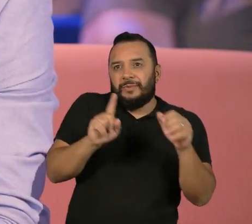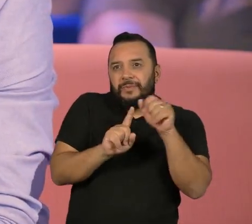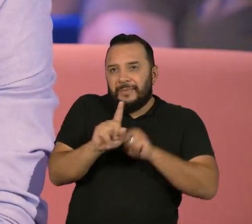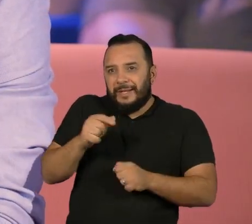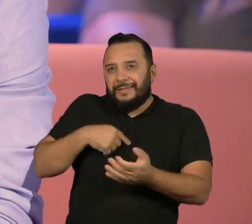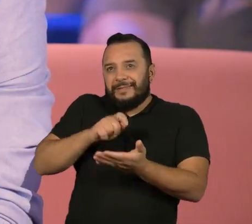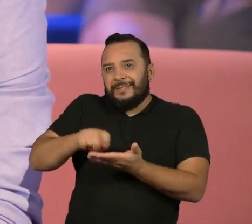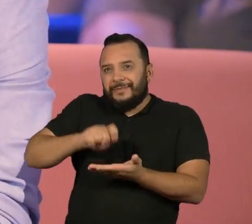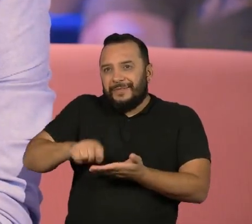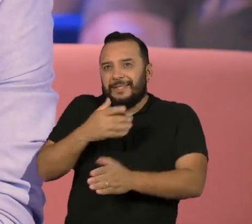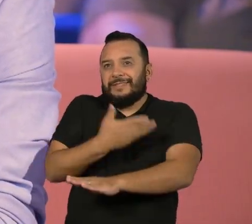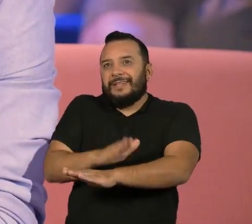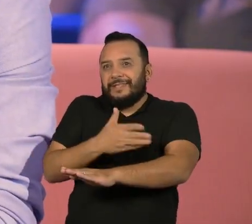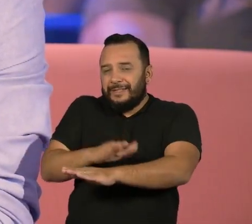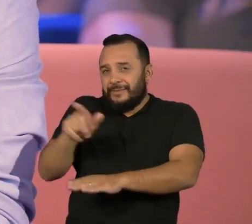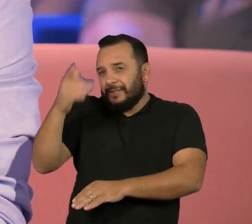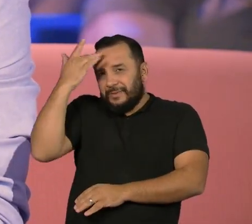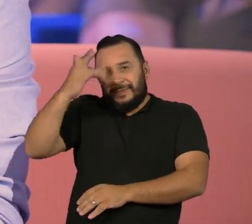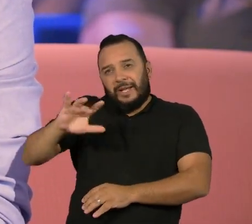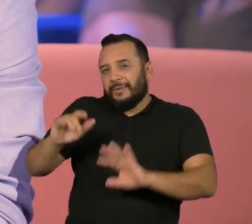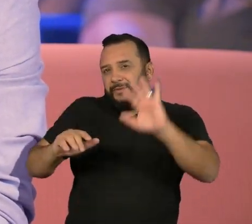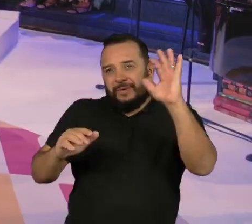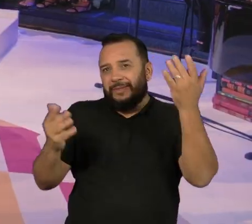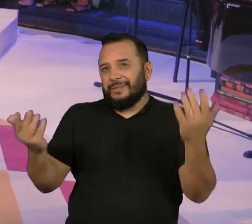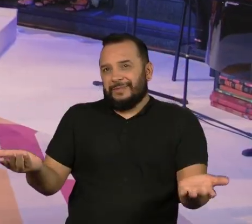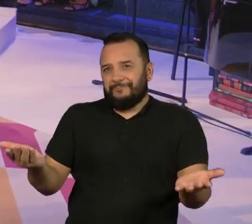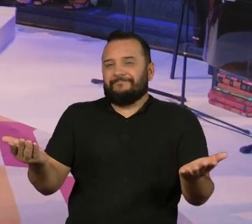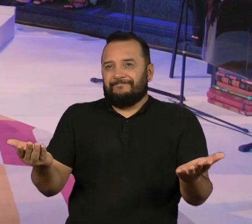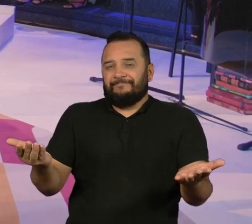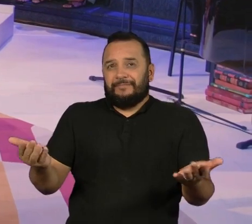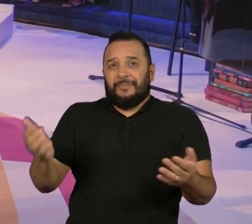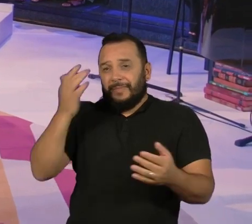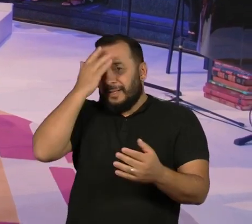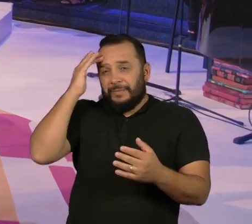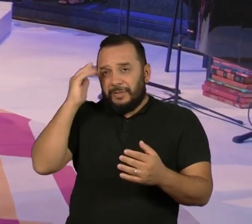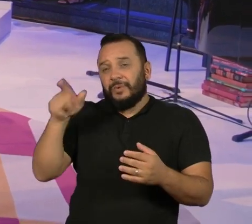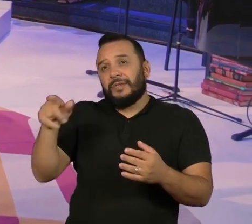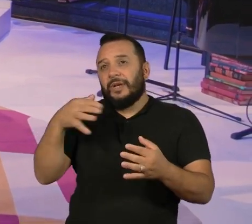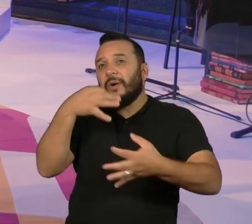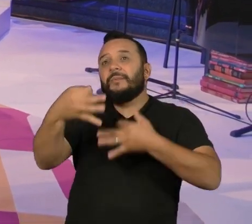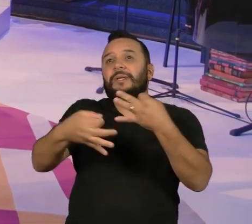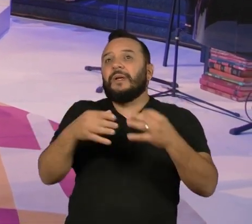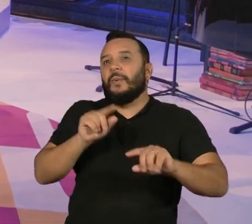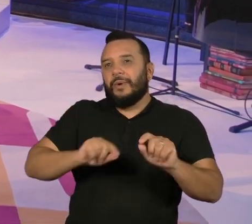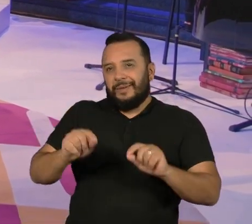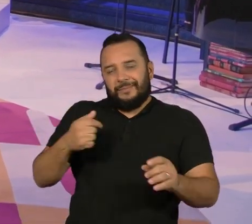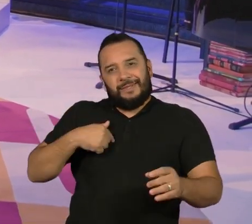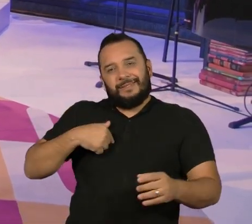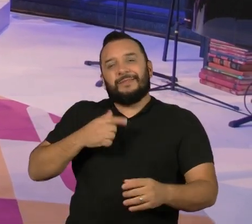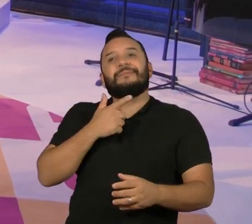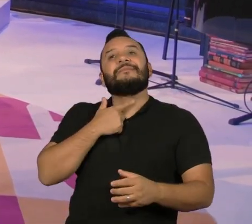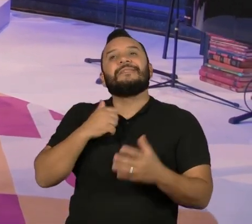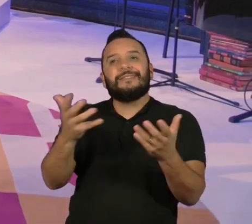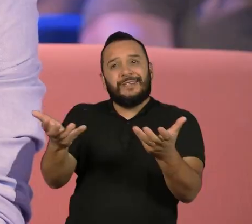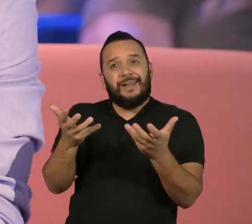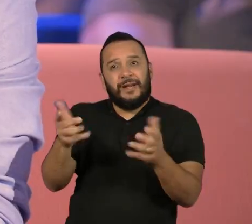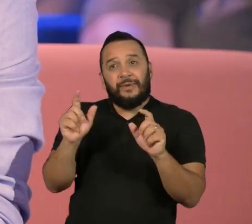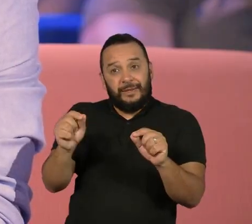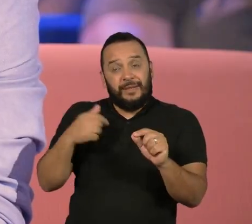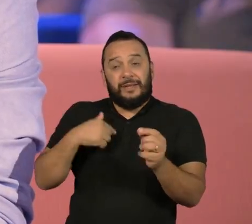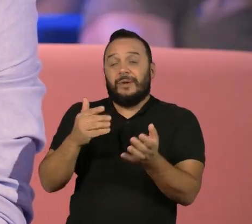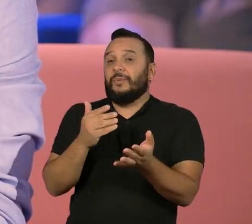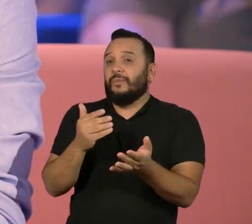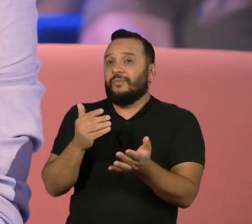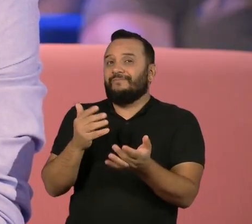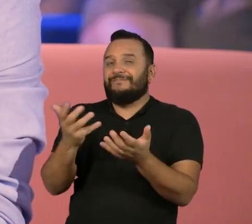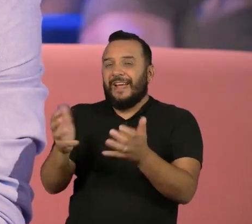escrevendo, ensaiando, e você nunca sabe o que vai acontecer, o que o público vai achar daquilo. Mas a minha intenção sempre foi, desde o começo,